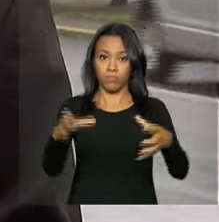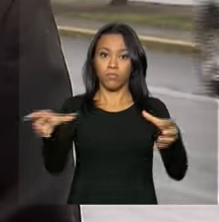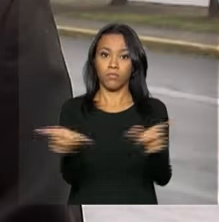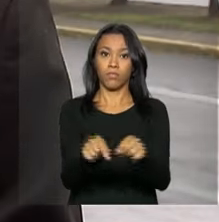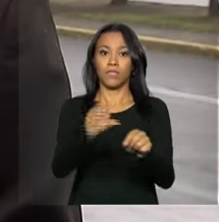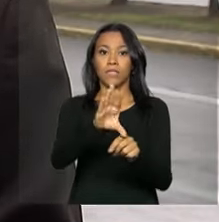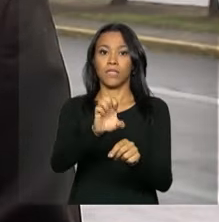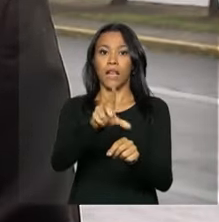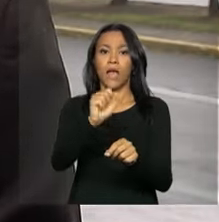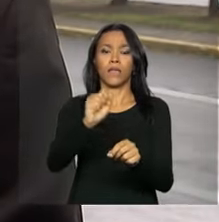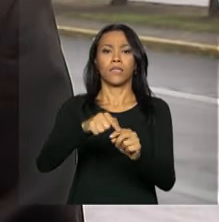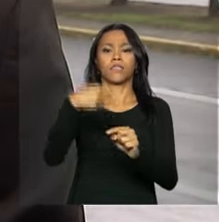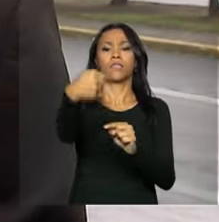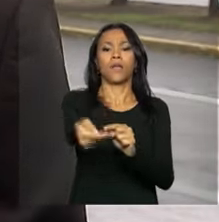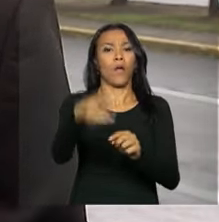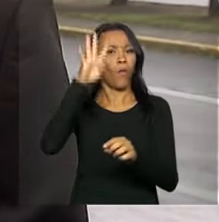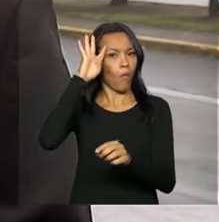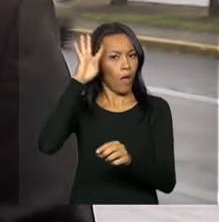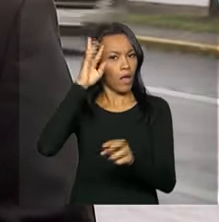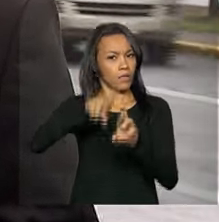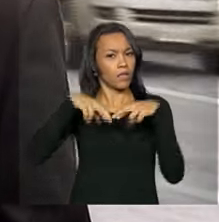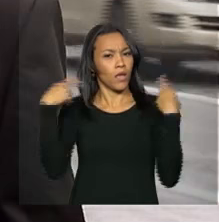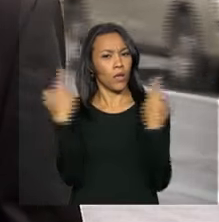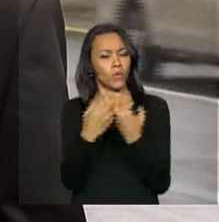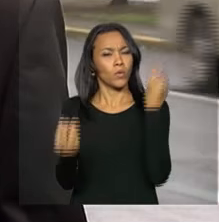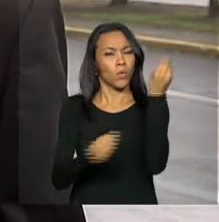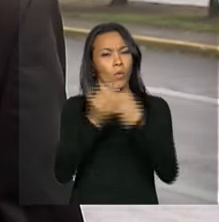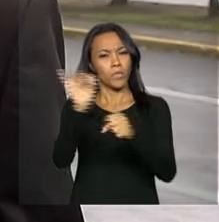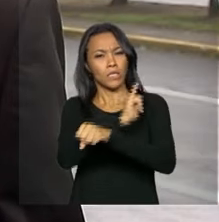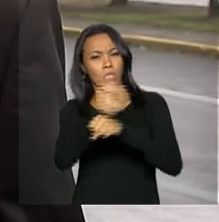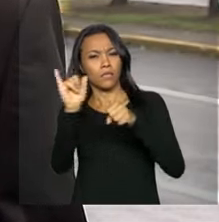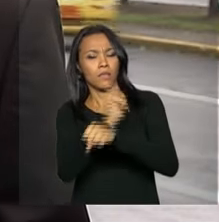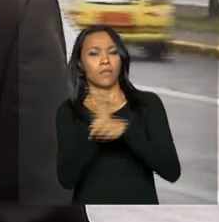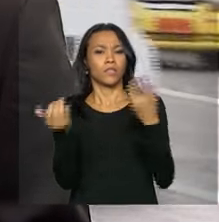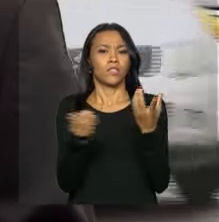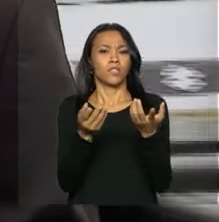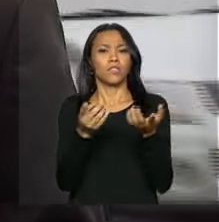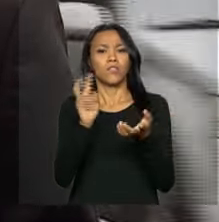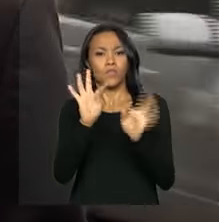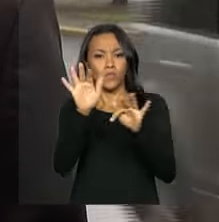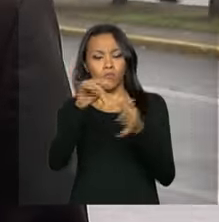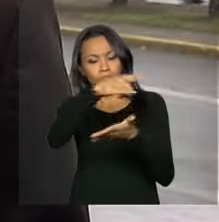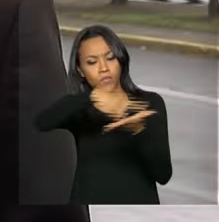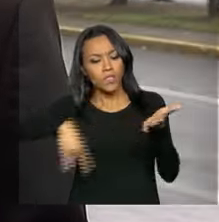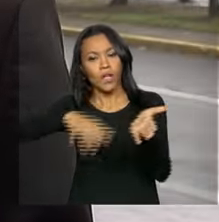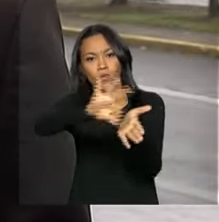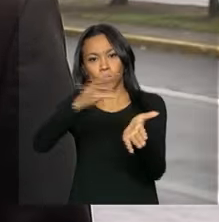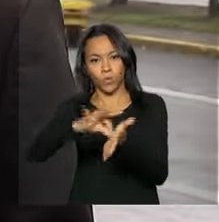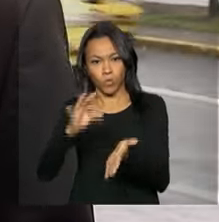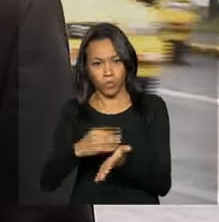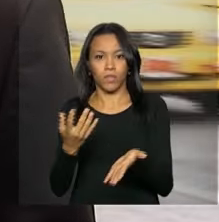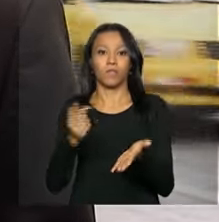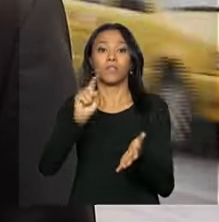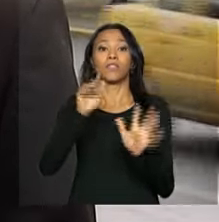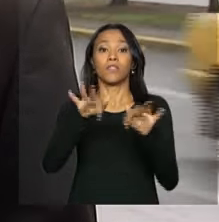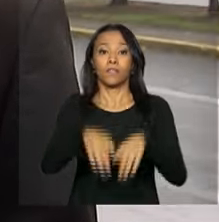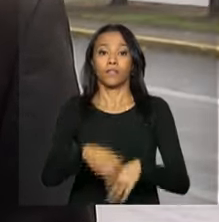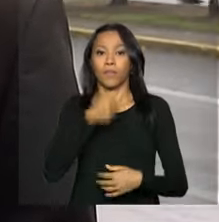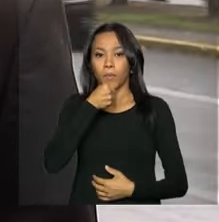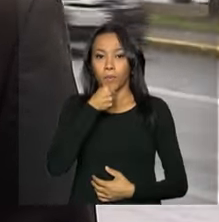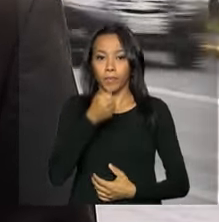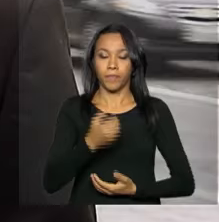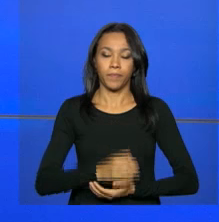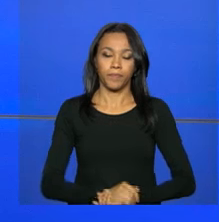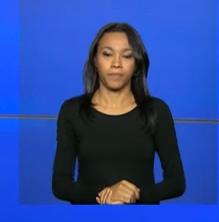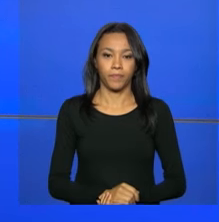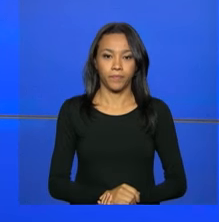próxima quarta-feira, quando deve ser conhecida a forma final das declarações que vão ser assinadas por eles. De Quito, no Equador, Ricardo